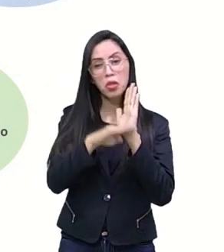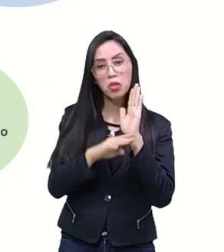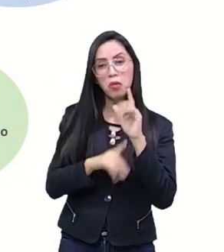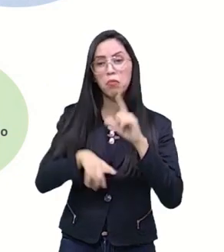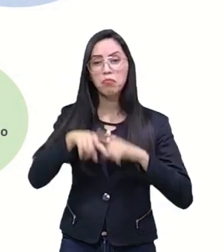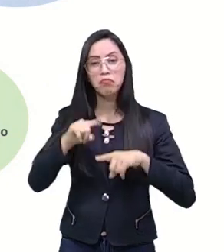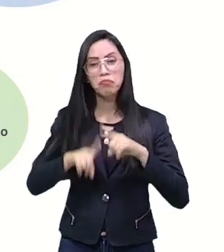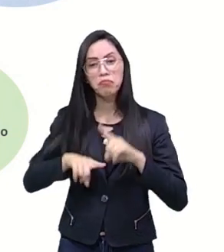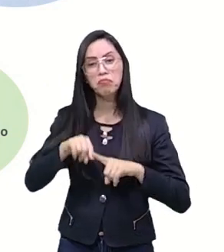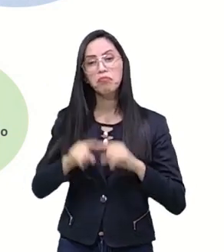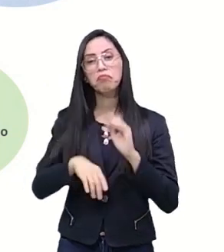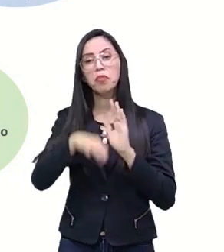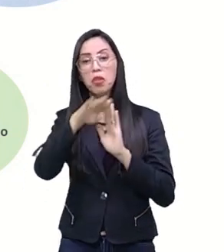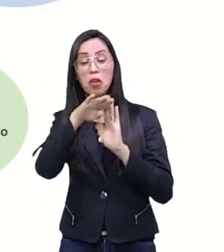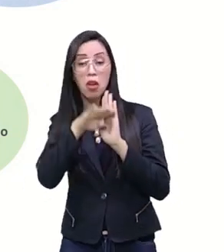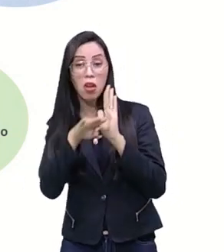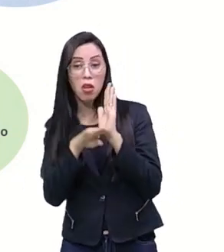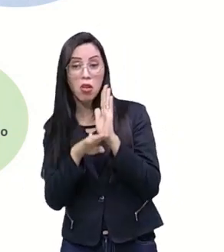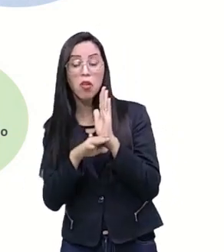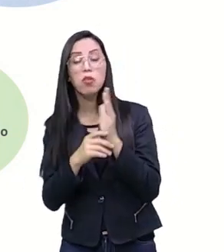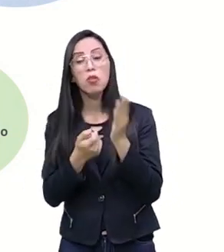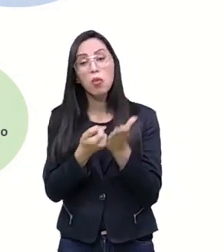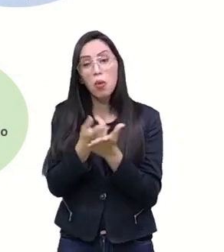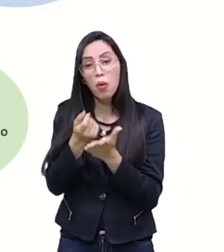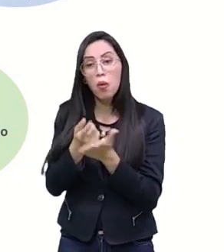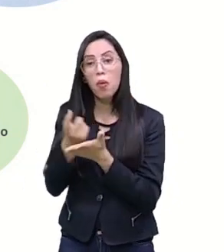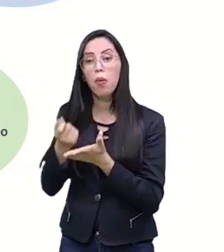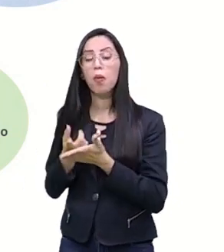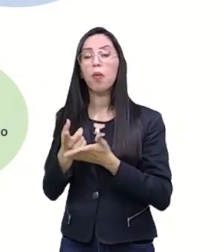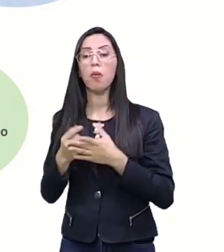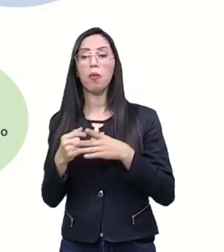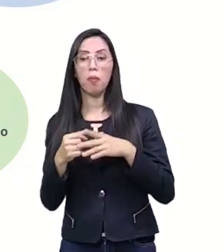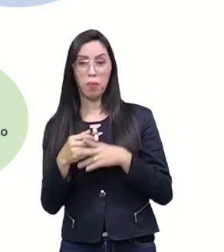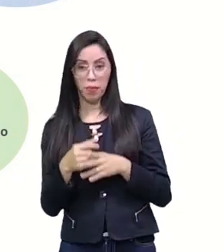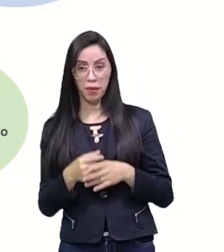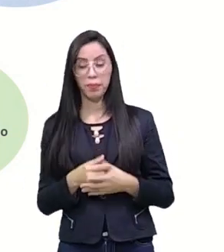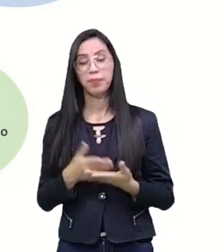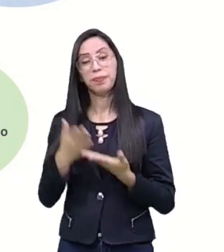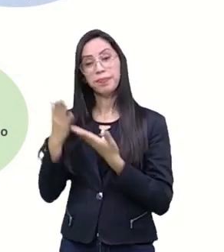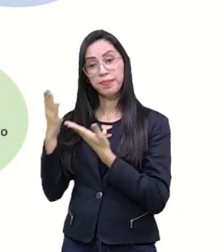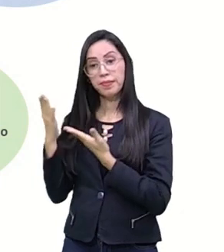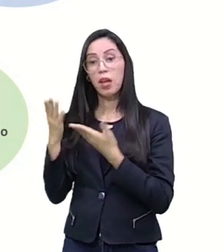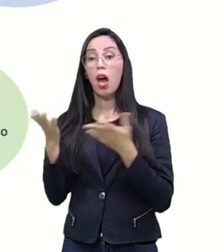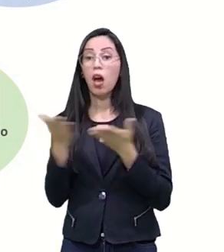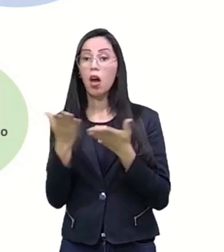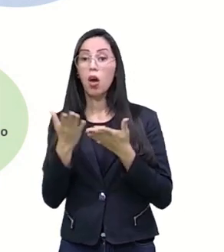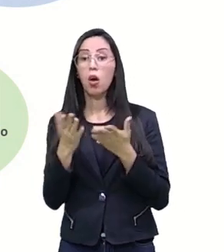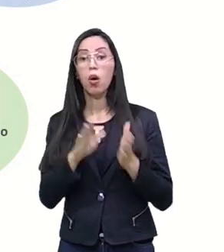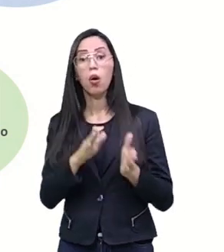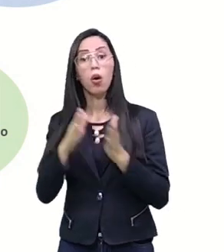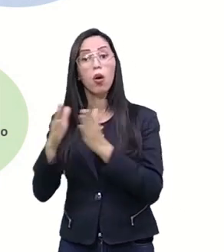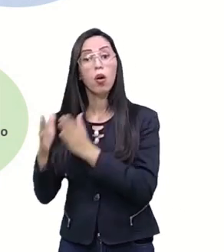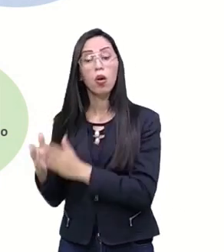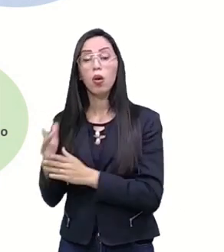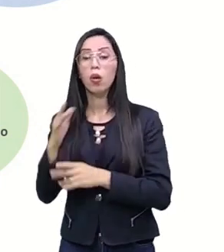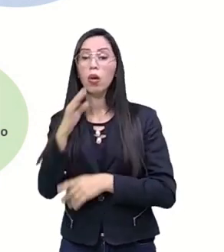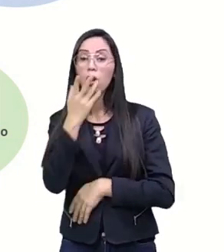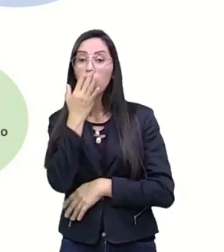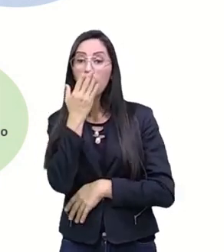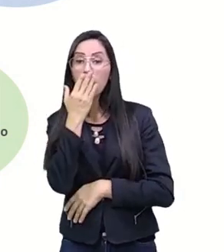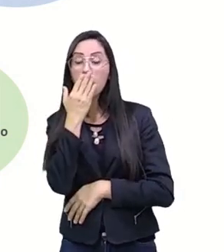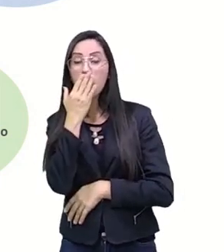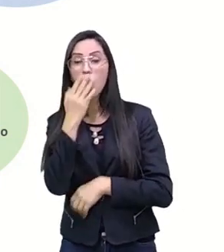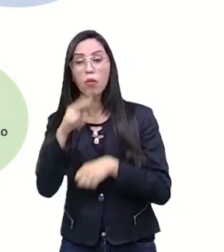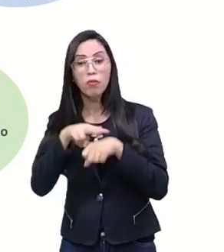de ingredientes, lista de compras, até mesmo um cardápio. Agora, me acompanhe aqui na cor verde,